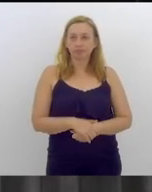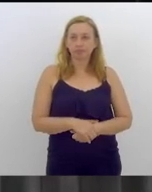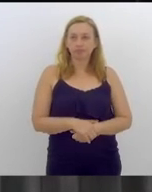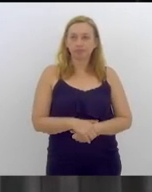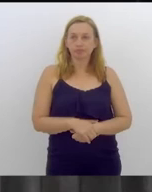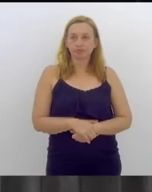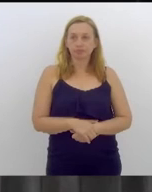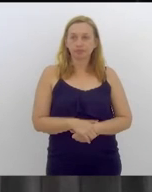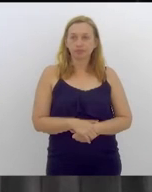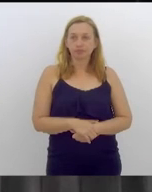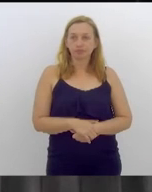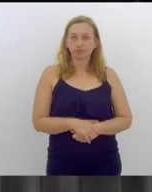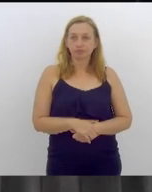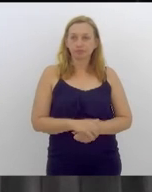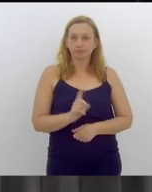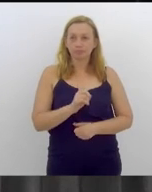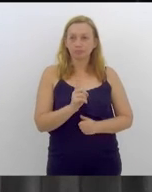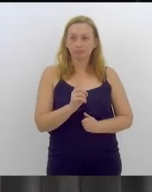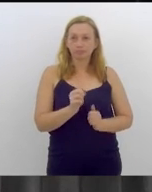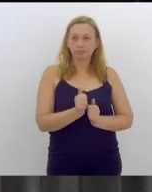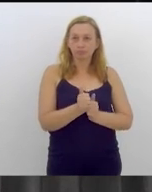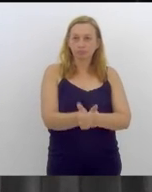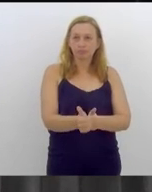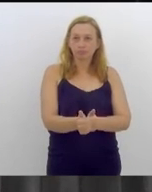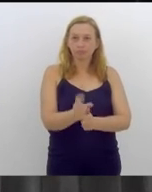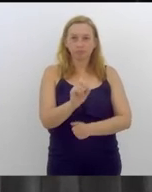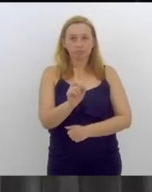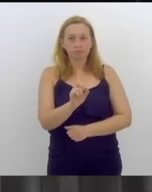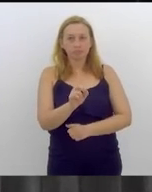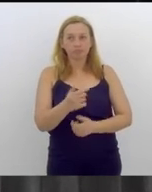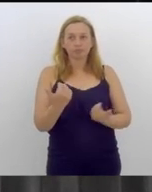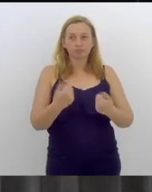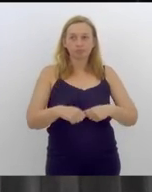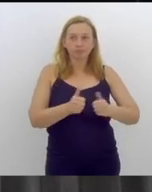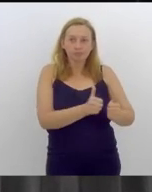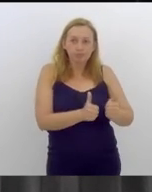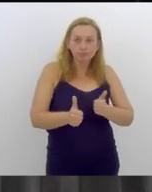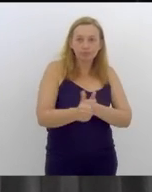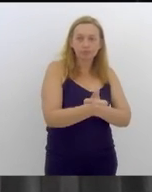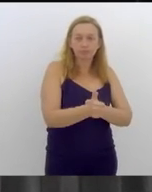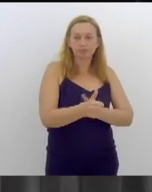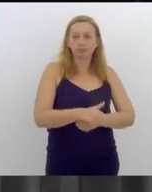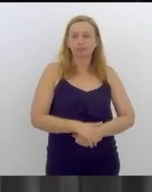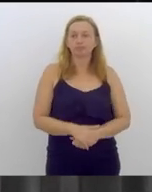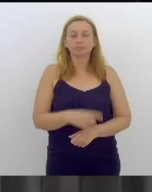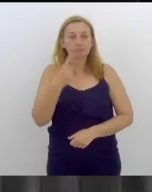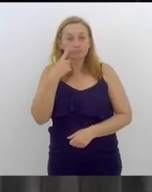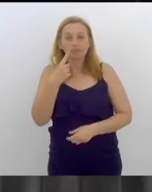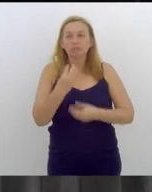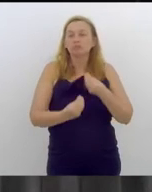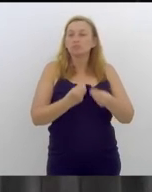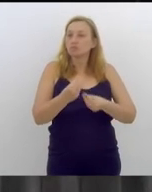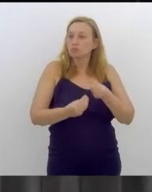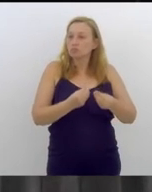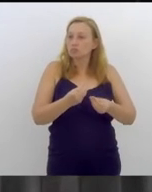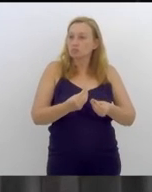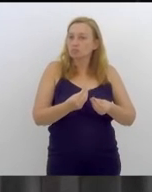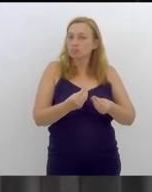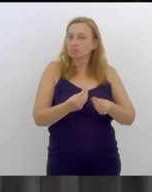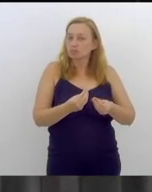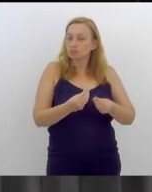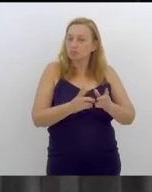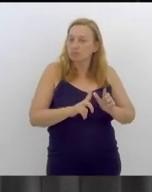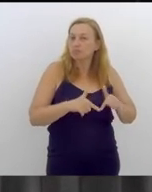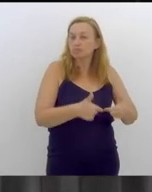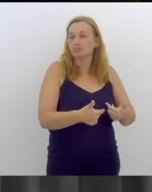que acompanhar e não é acompanhar não nós temos é que tá na frente para ver como é que a roda Deva rodada